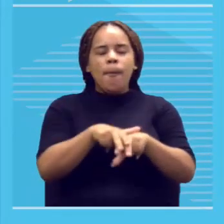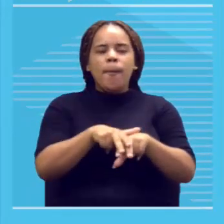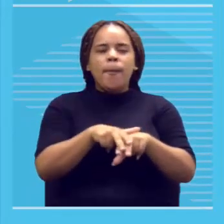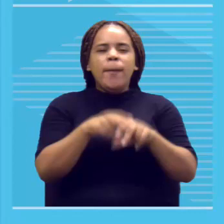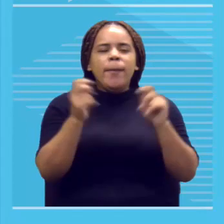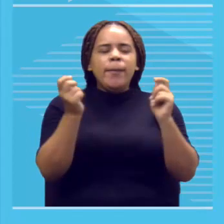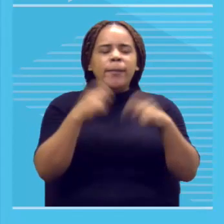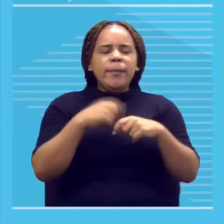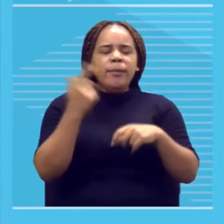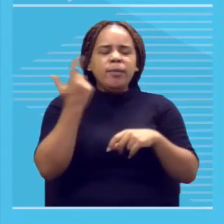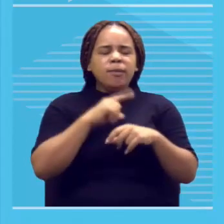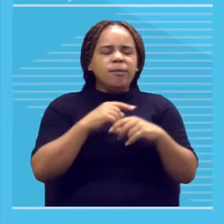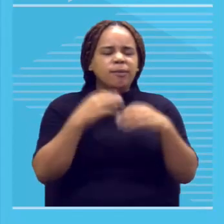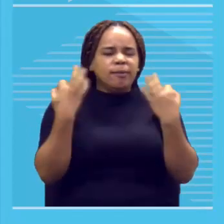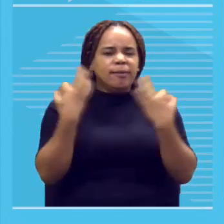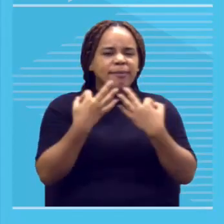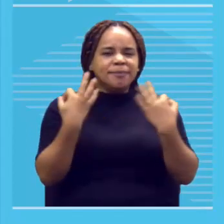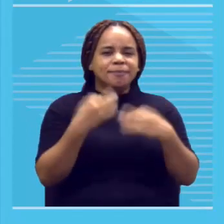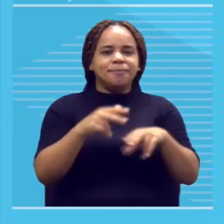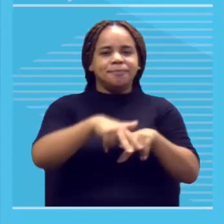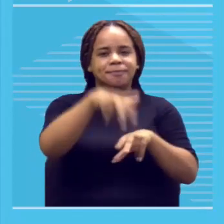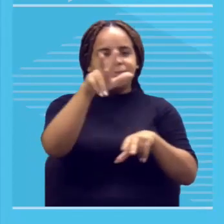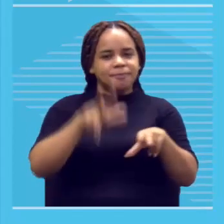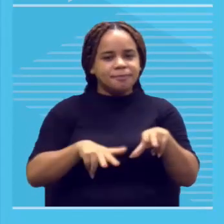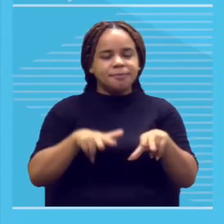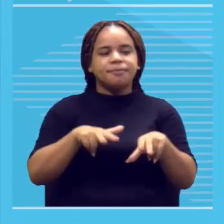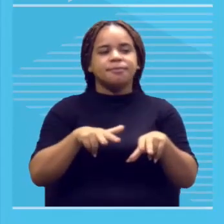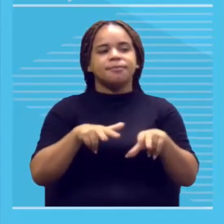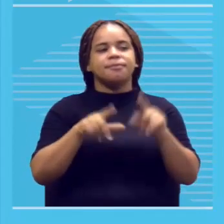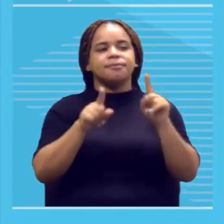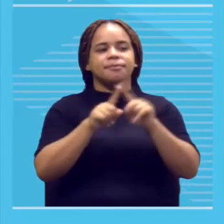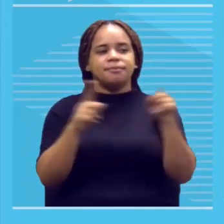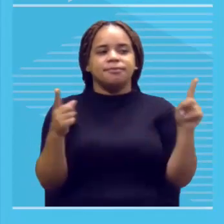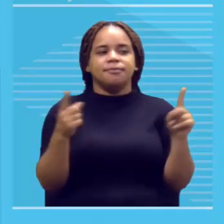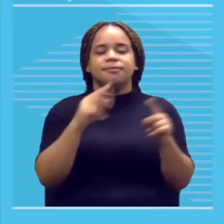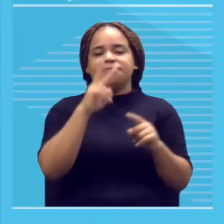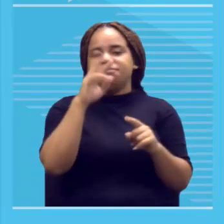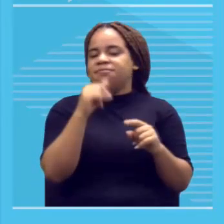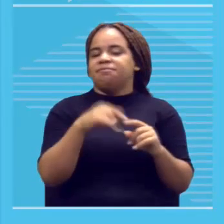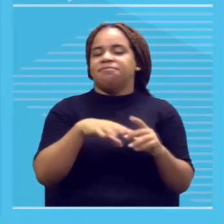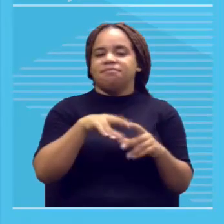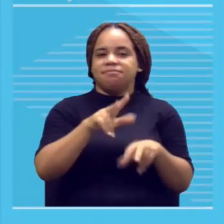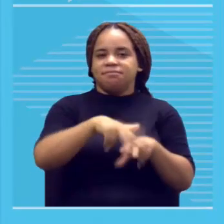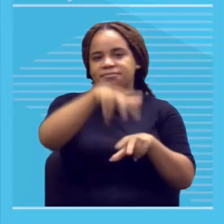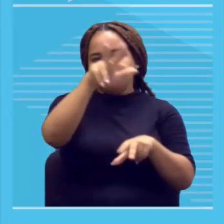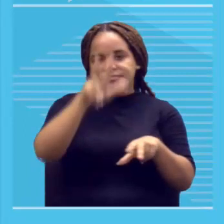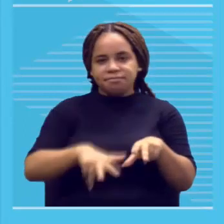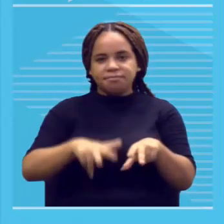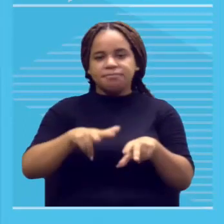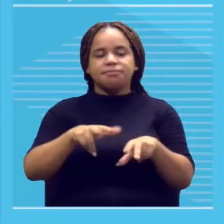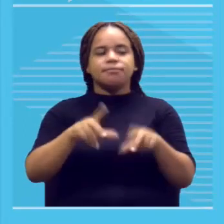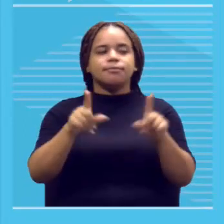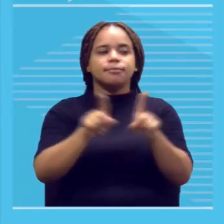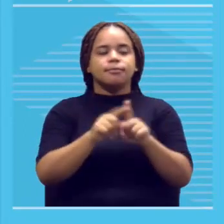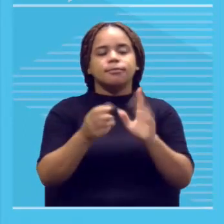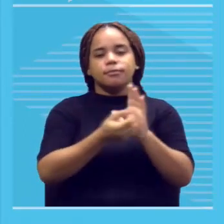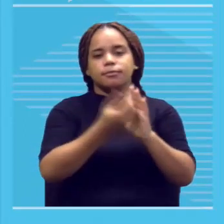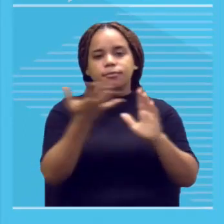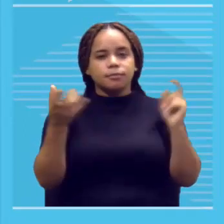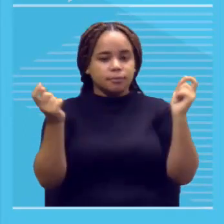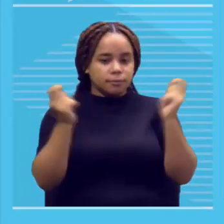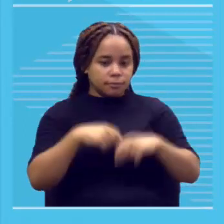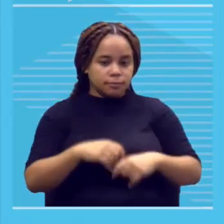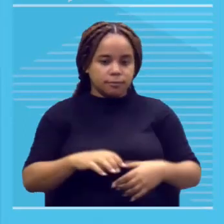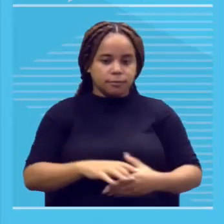atingir a perfeição você né vai reencarnar quantas vezes forem necessárias